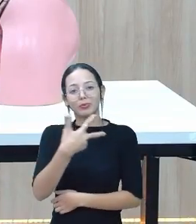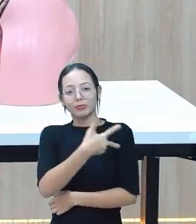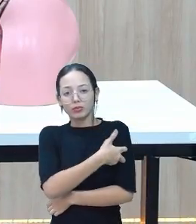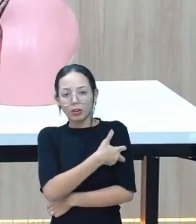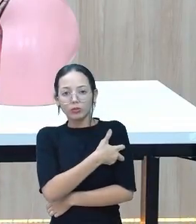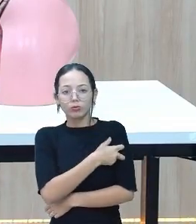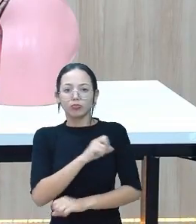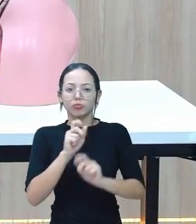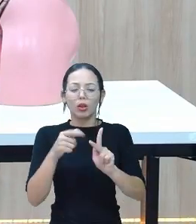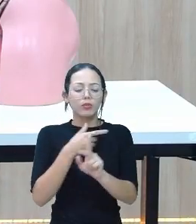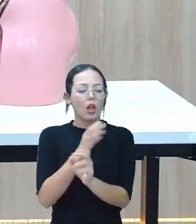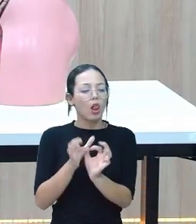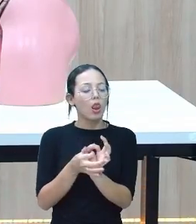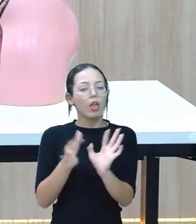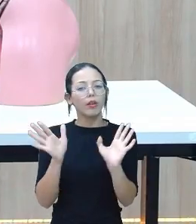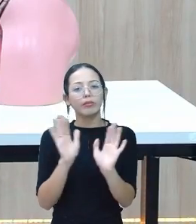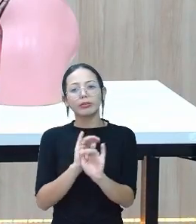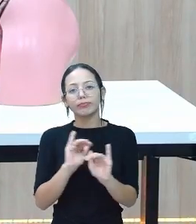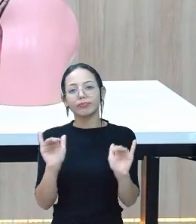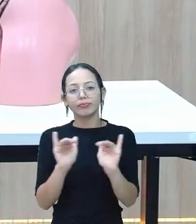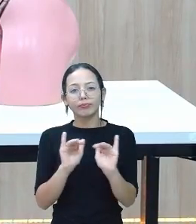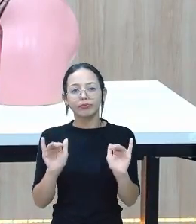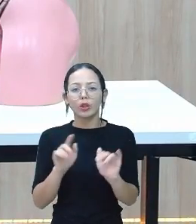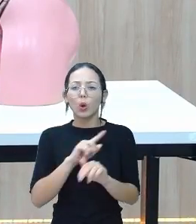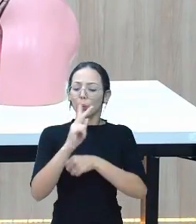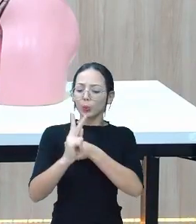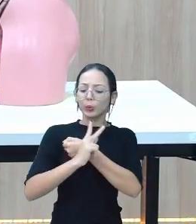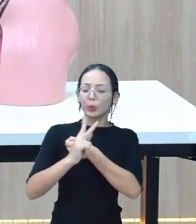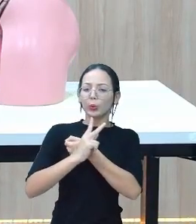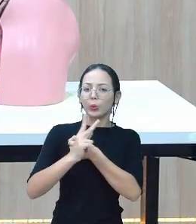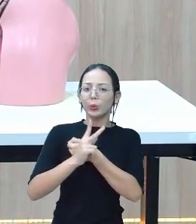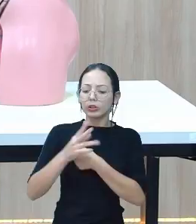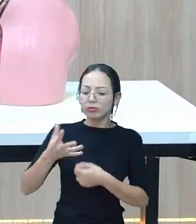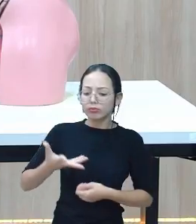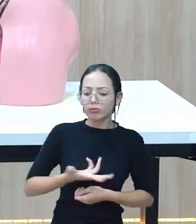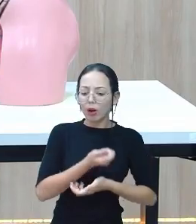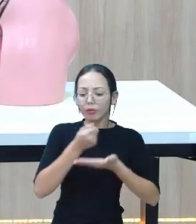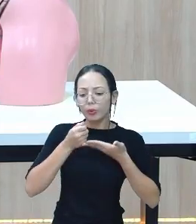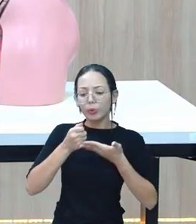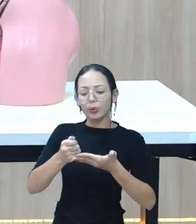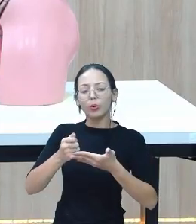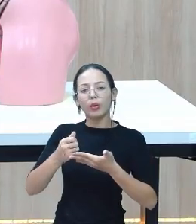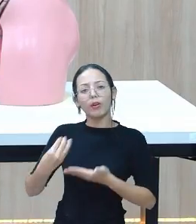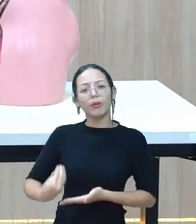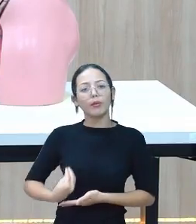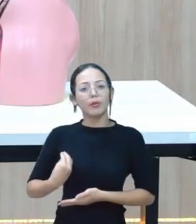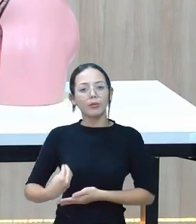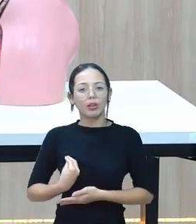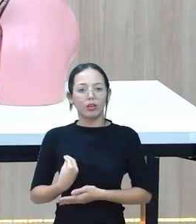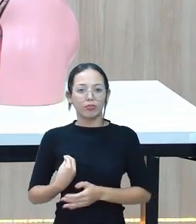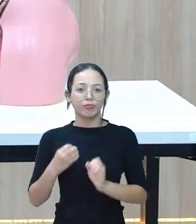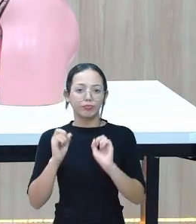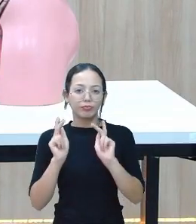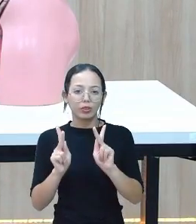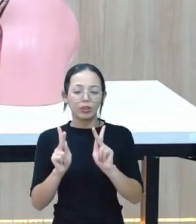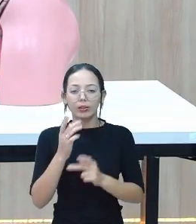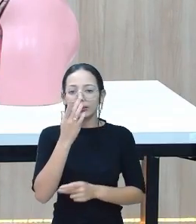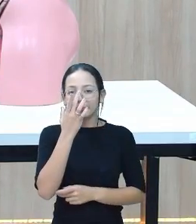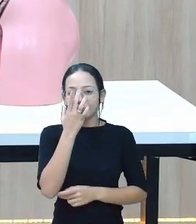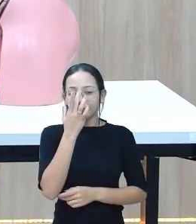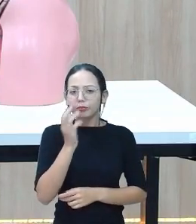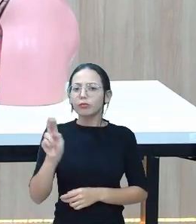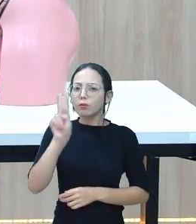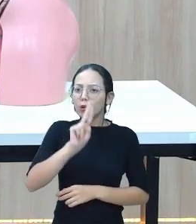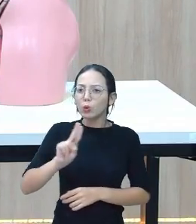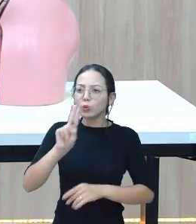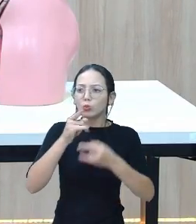para você ficar livre desse vírus. Se cuide, salve vidas e não transmita para outra pessoa.